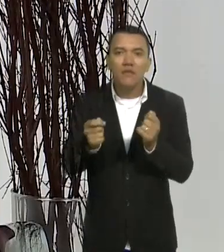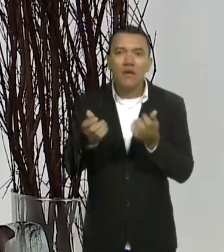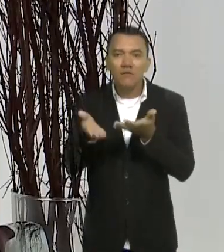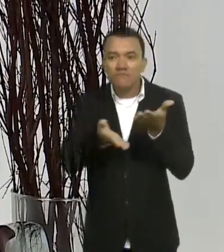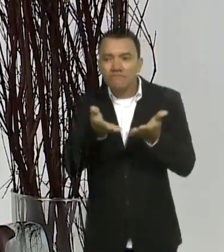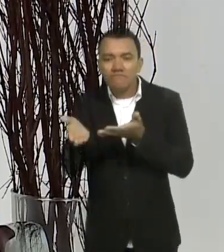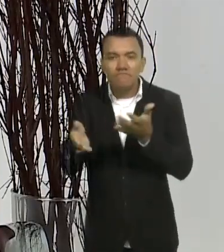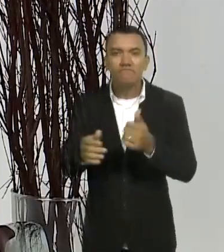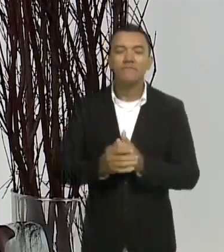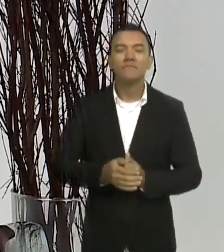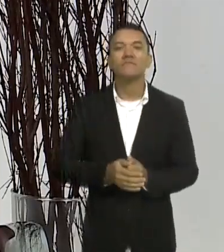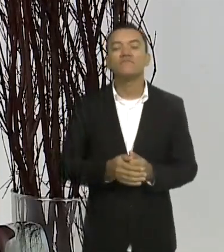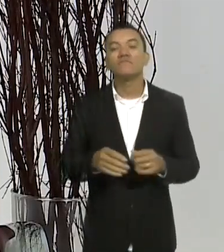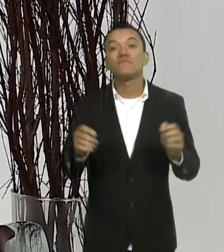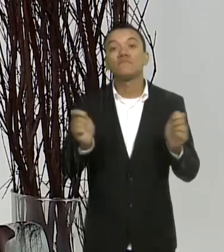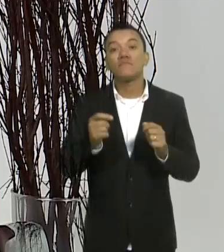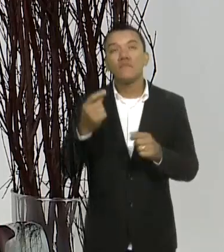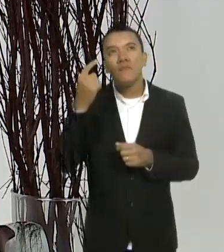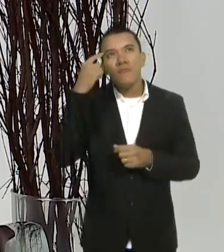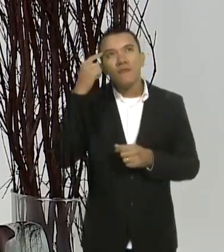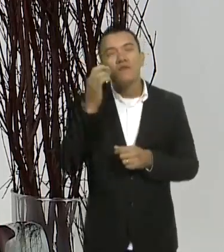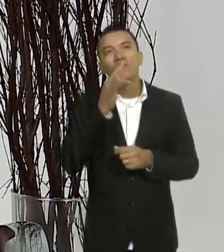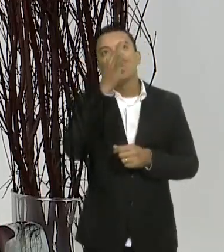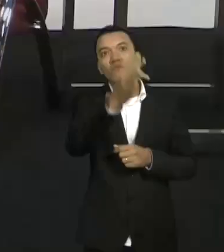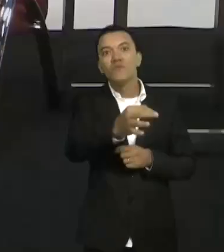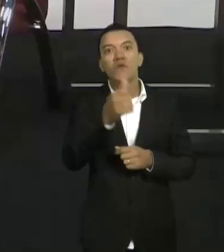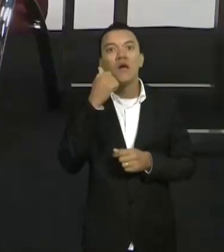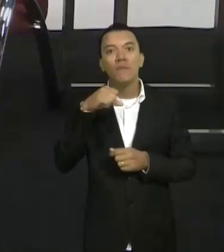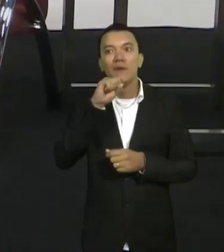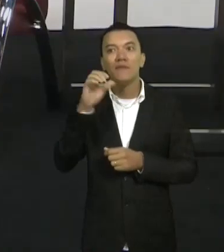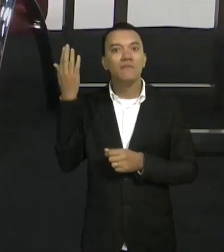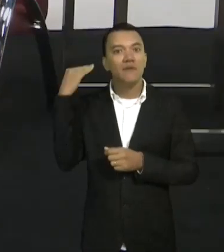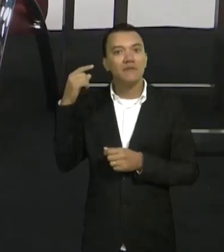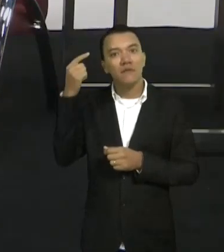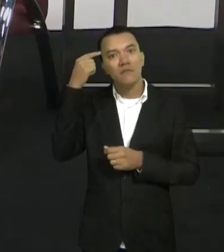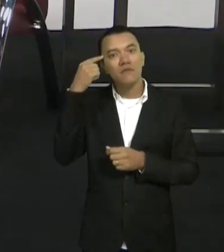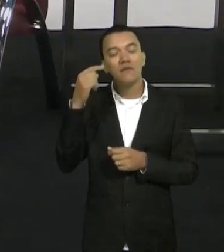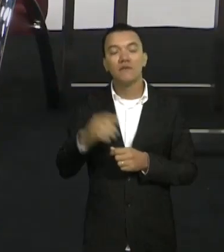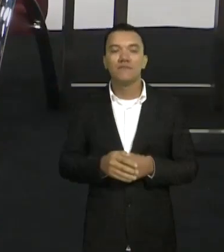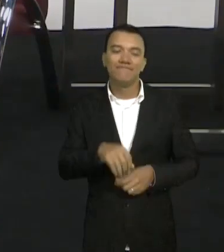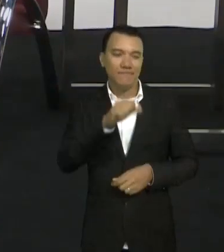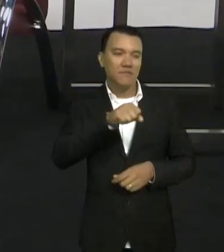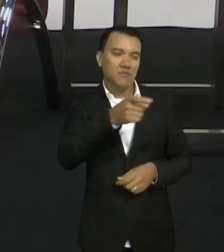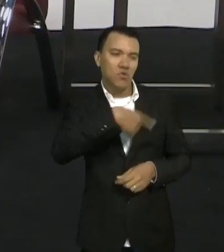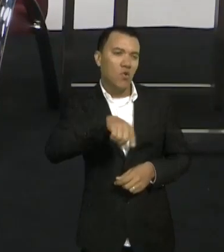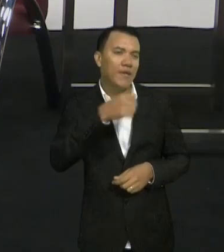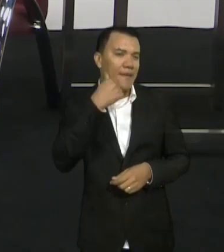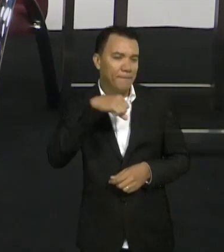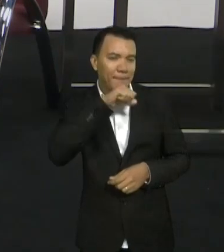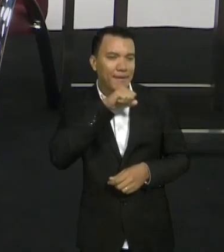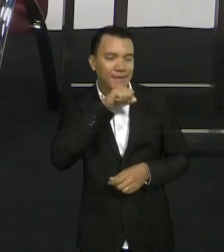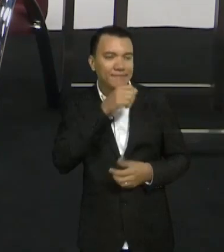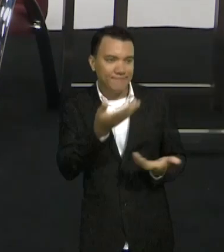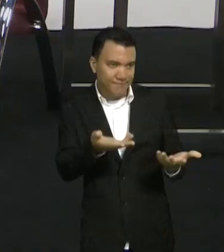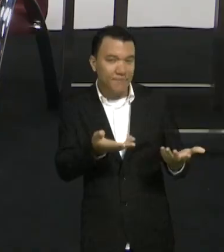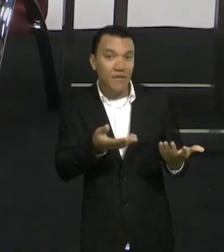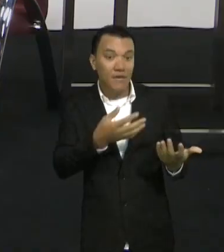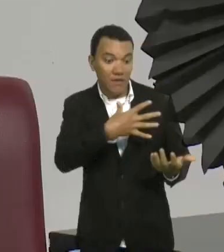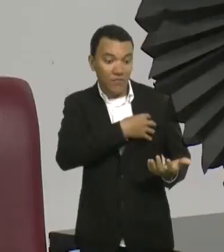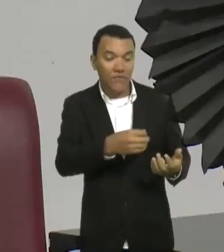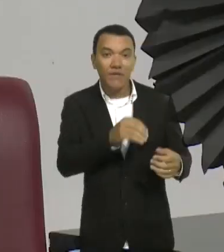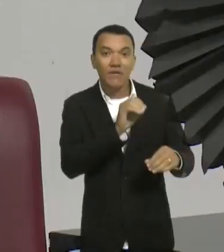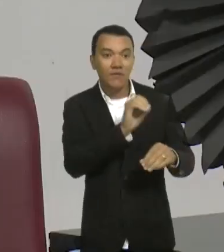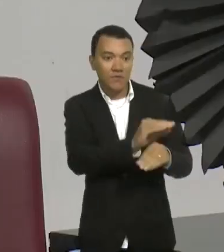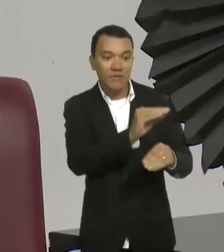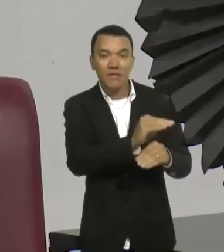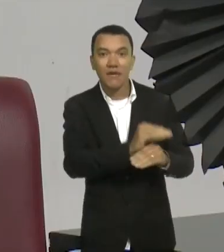lá no futuro. E tua mãe fez isso lá no passado e Logo, trouxe isso para... Nós somos mães, né? Exato. Quando a gente cria nossos filhos, a gente está pensando